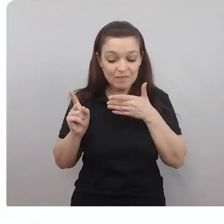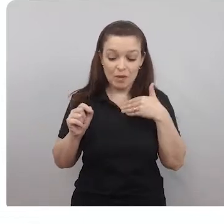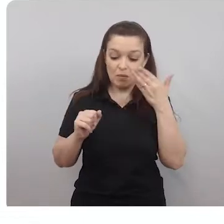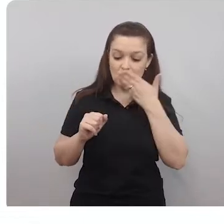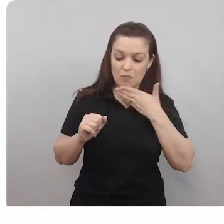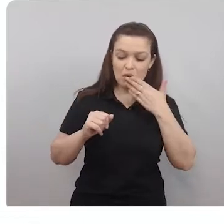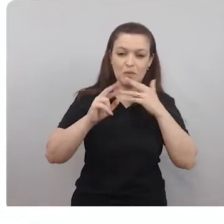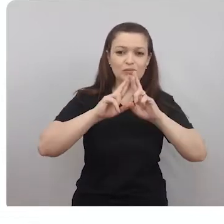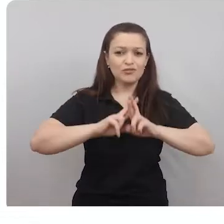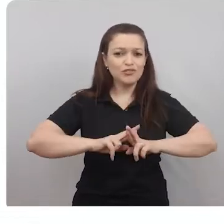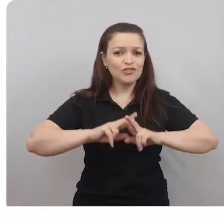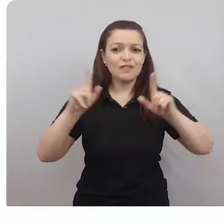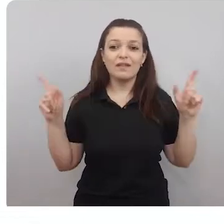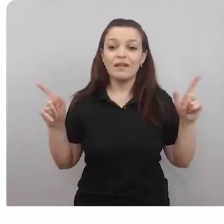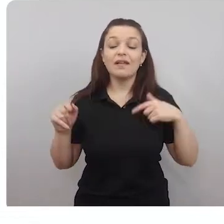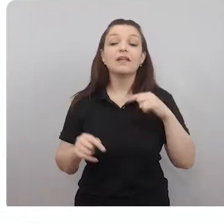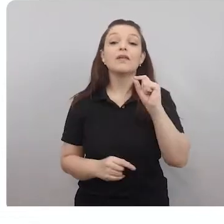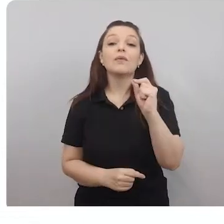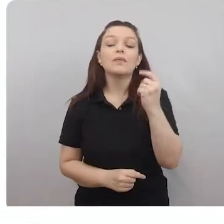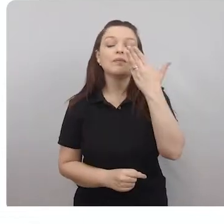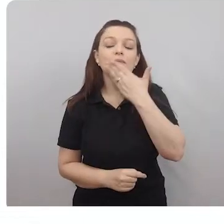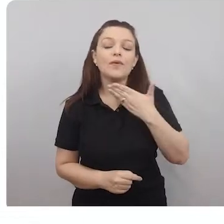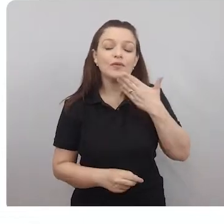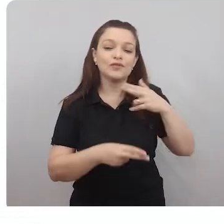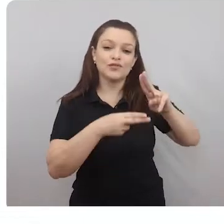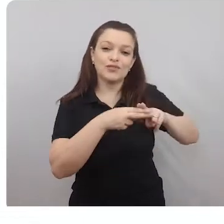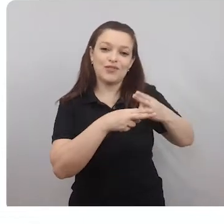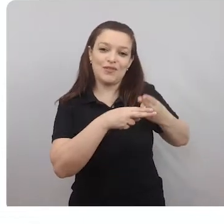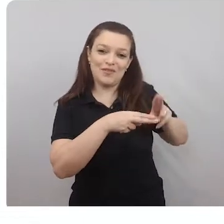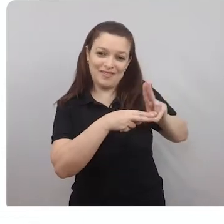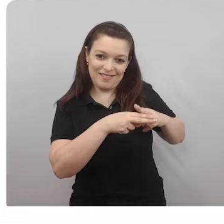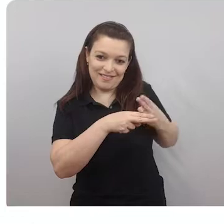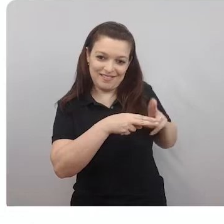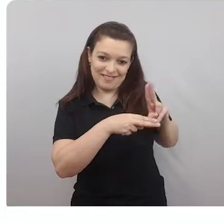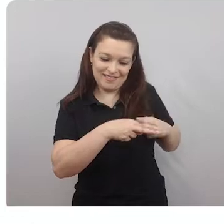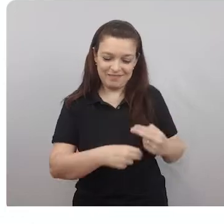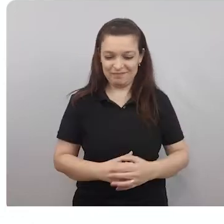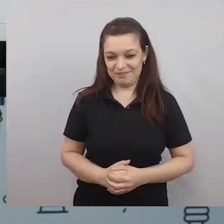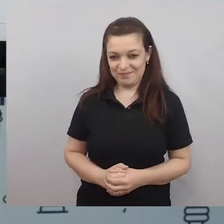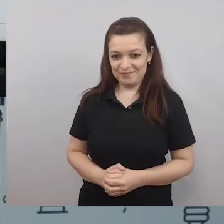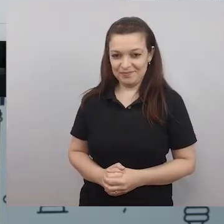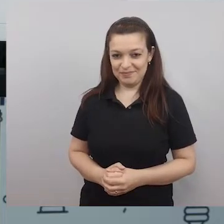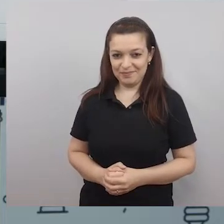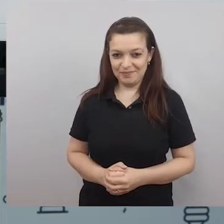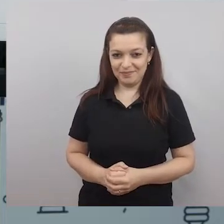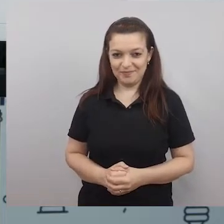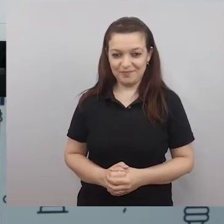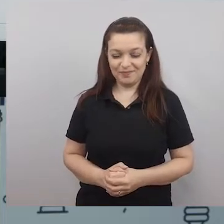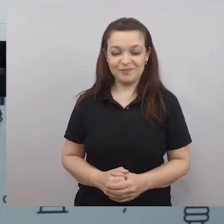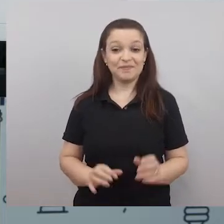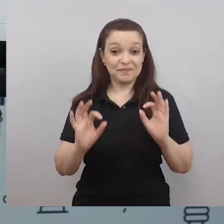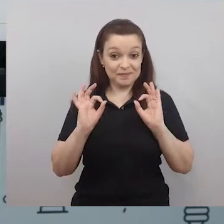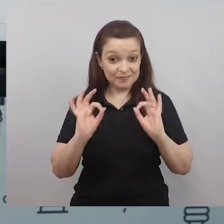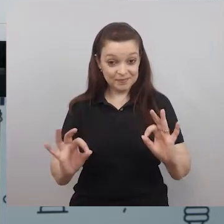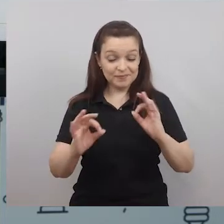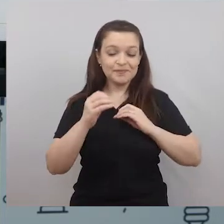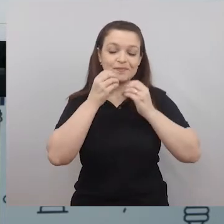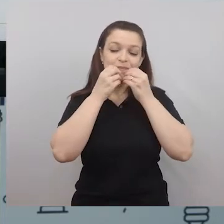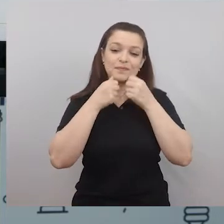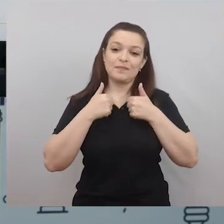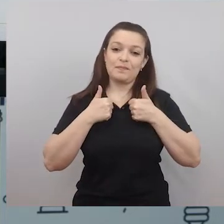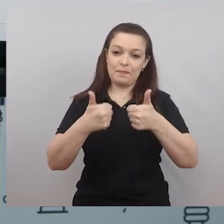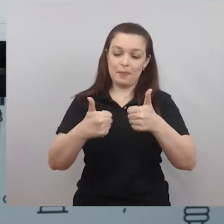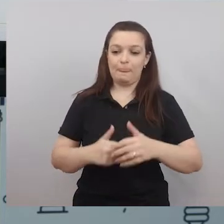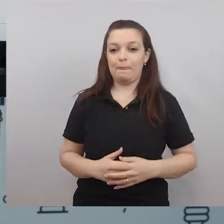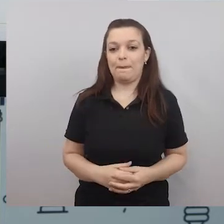É um bolo diferente. É um bolo de chocolate. Certo? Muito